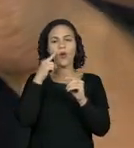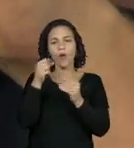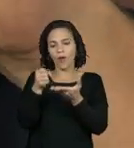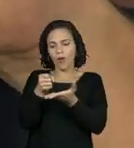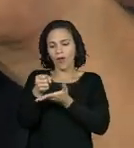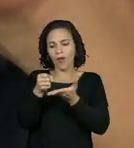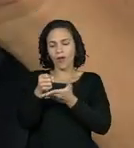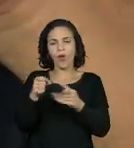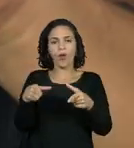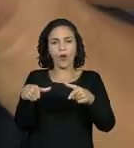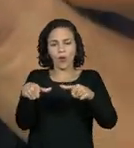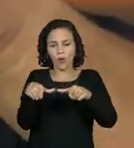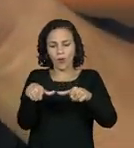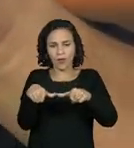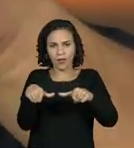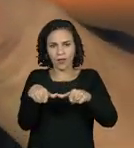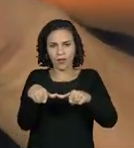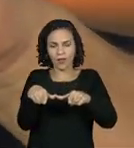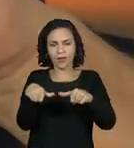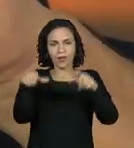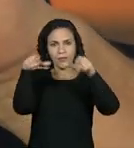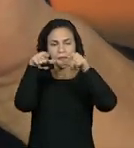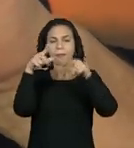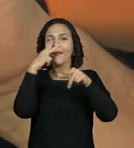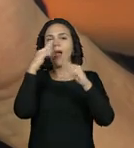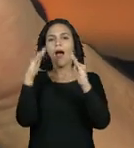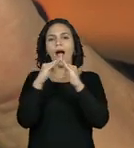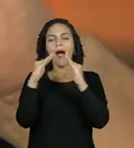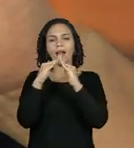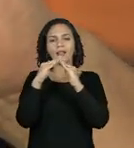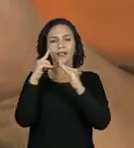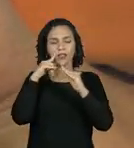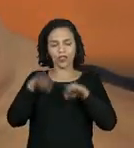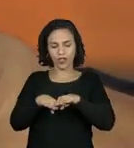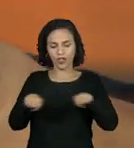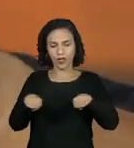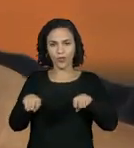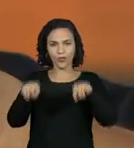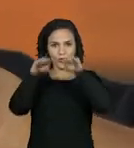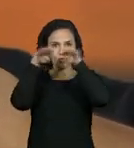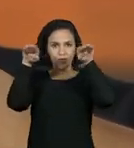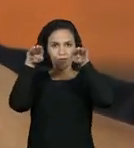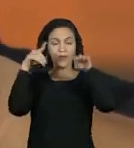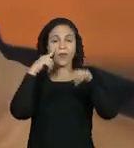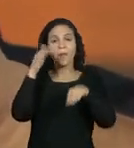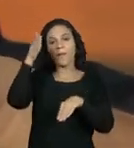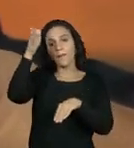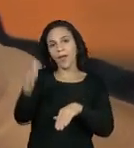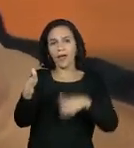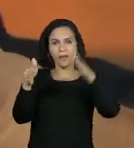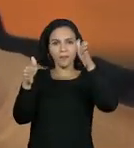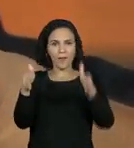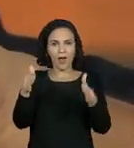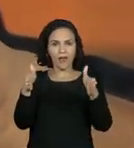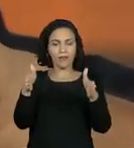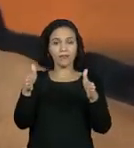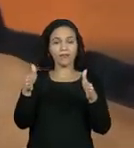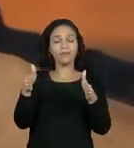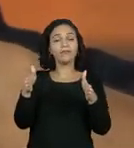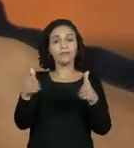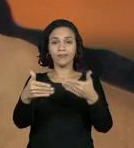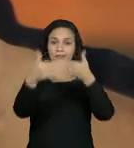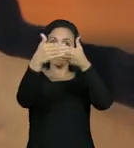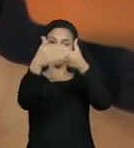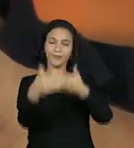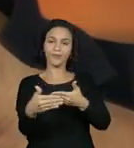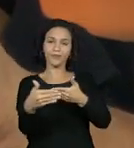E outra em cima, como se fosse o chão da minha casa e o teto. As paredes, turma, são os lados também, são